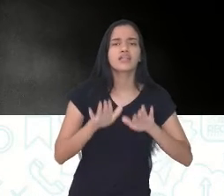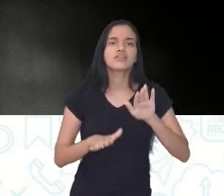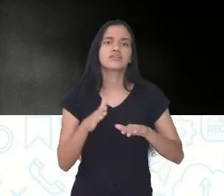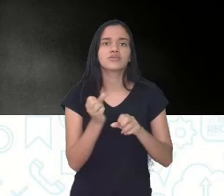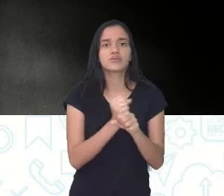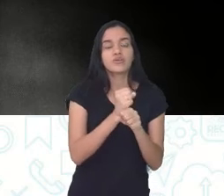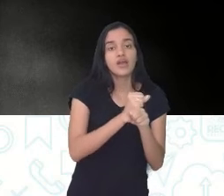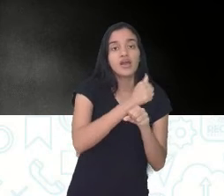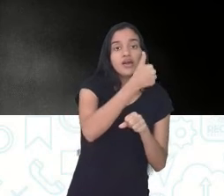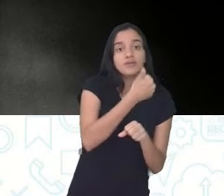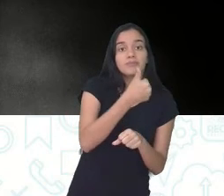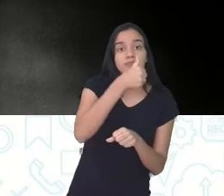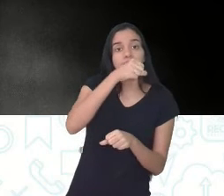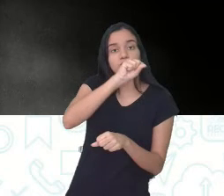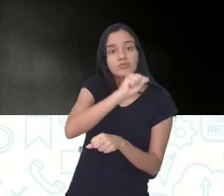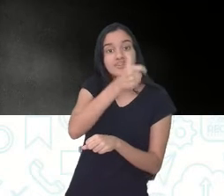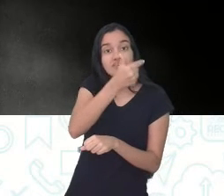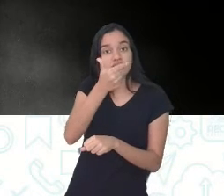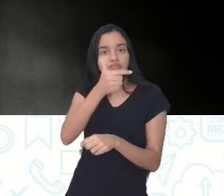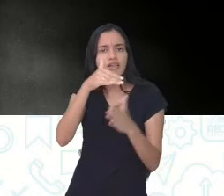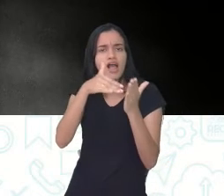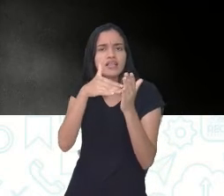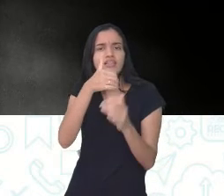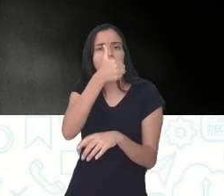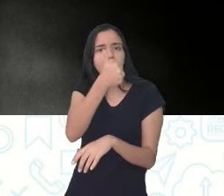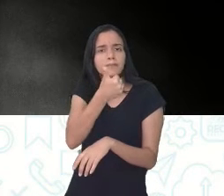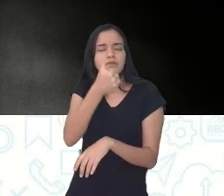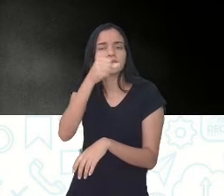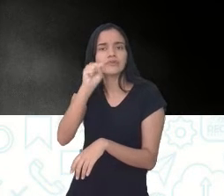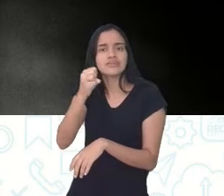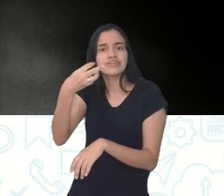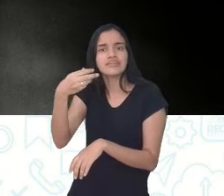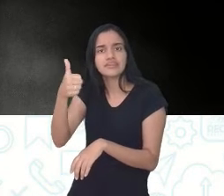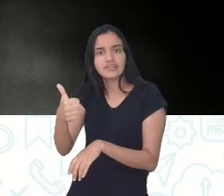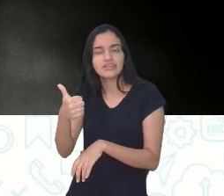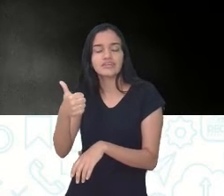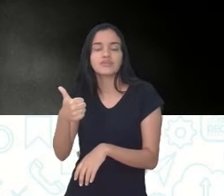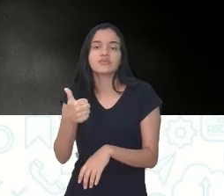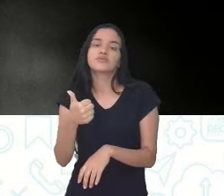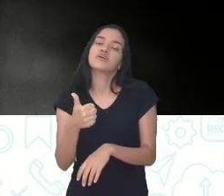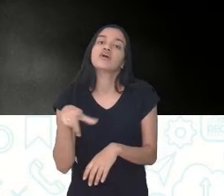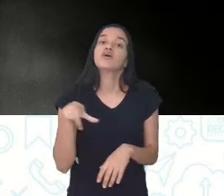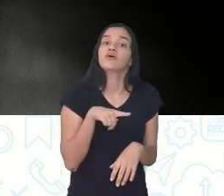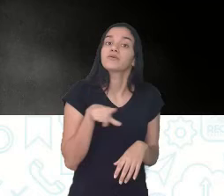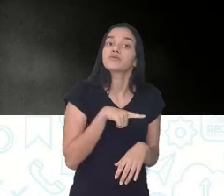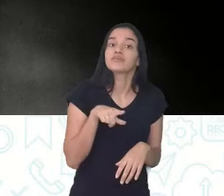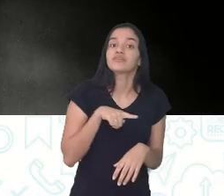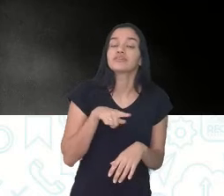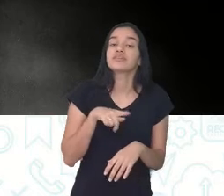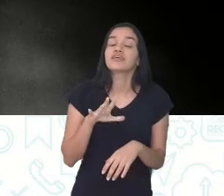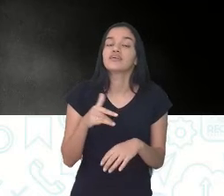anos de 1822 a 1831, né, quando há aí a abdicação dele do